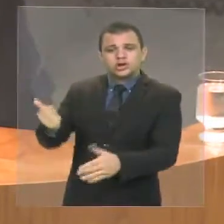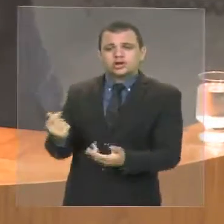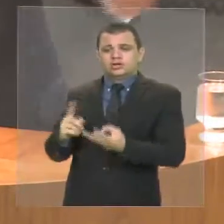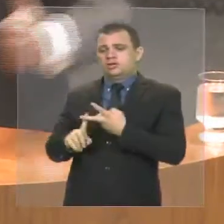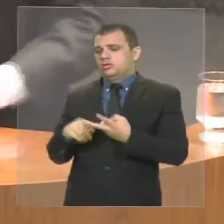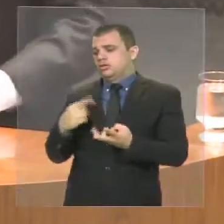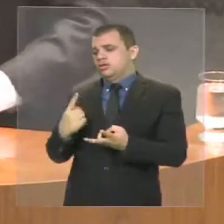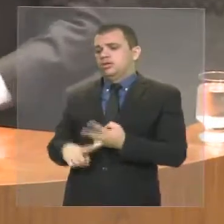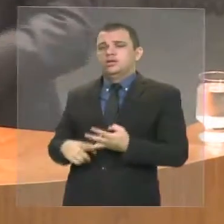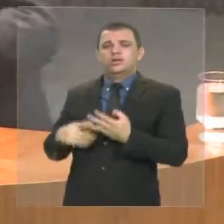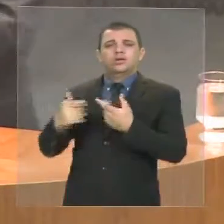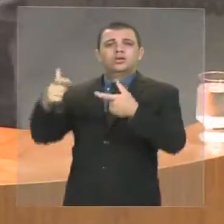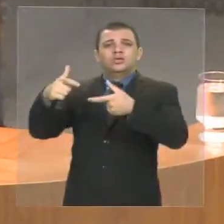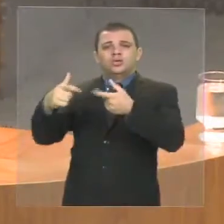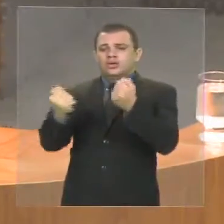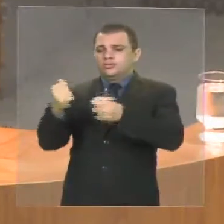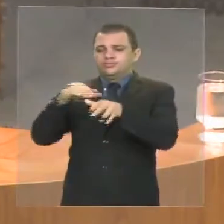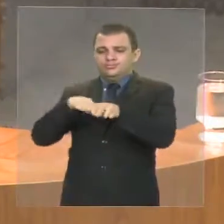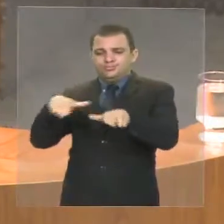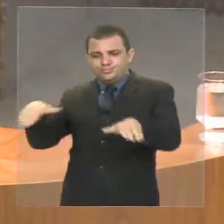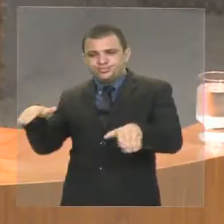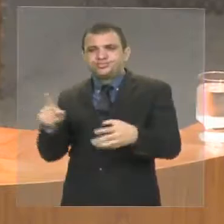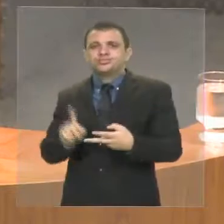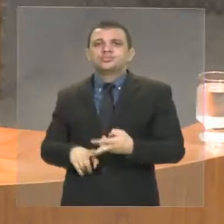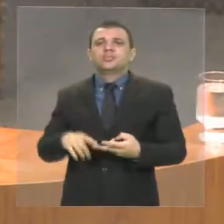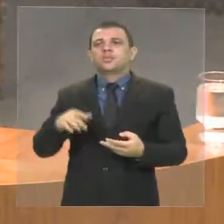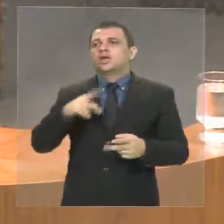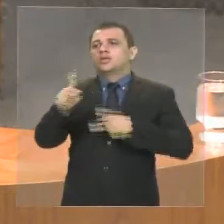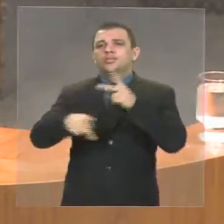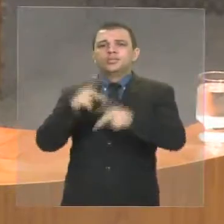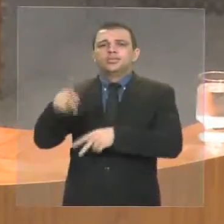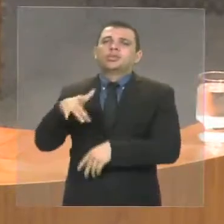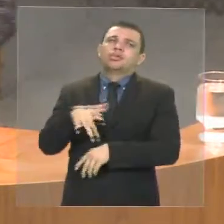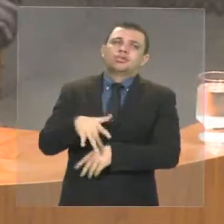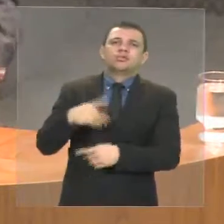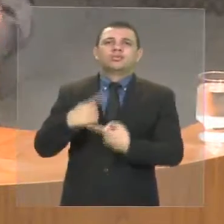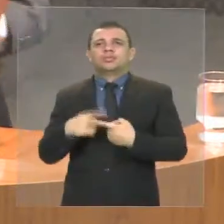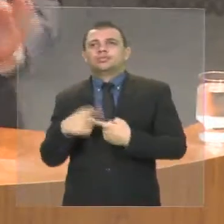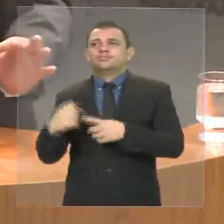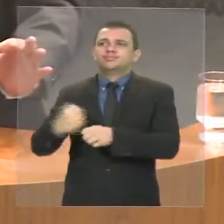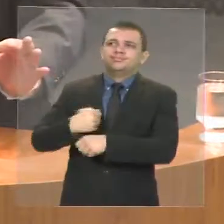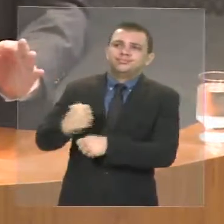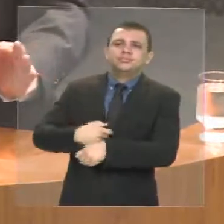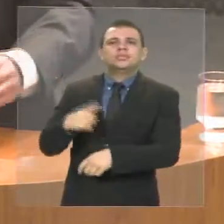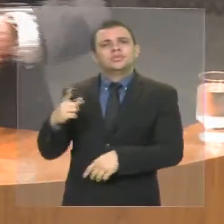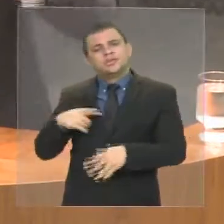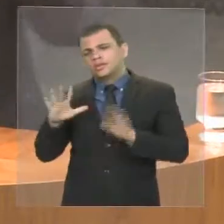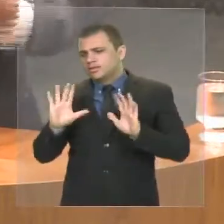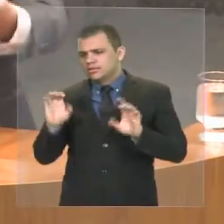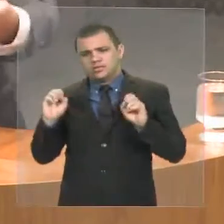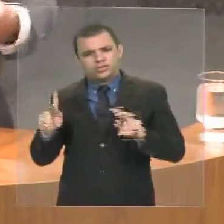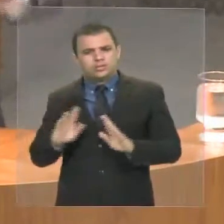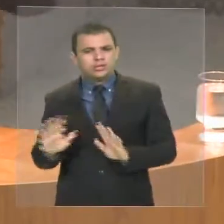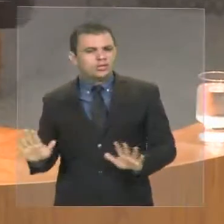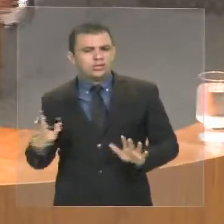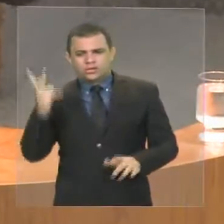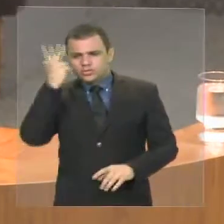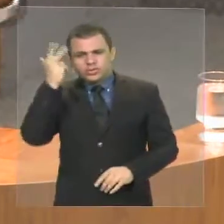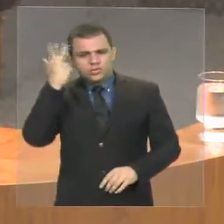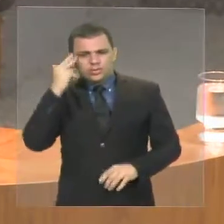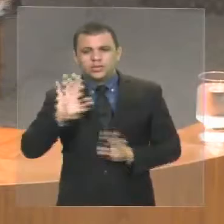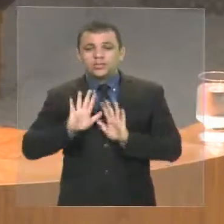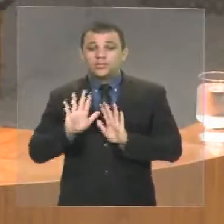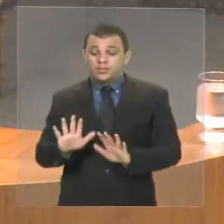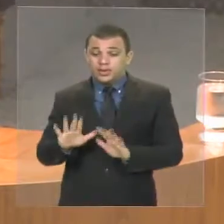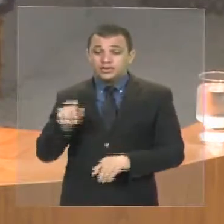o estacionamento, da população ficar chateada enquanto a obra está em andamento. Tudo isso faz parte. Agora, o benefício de você implantar